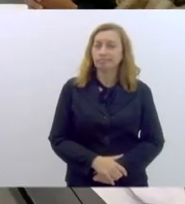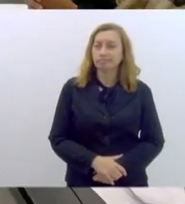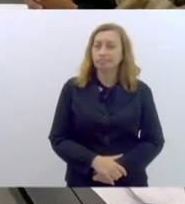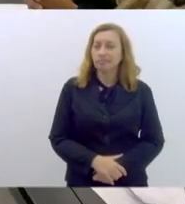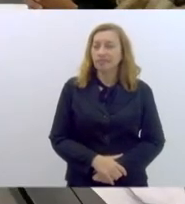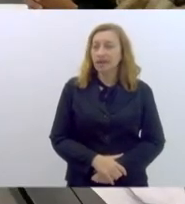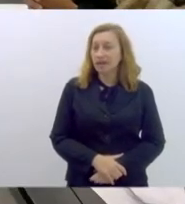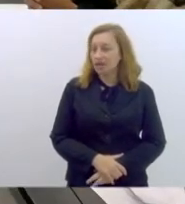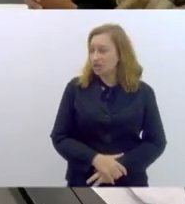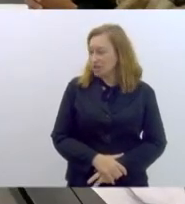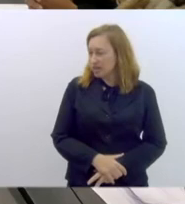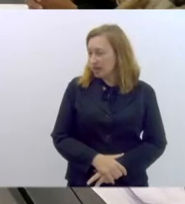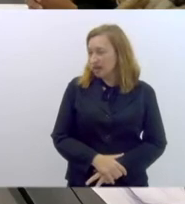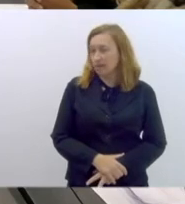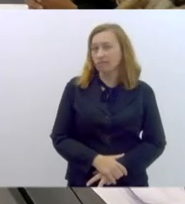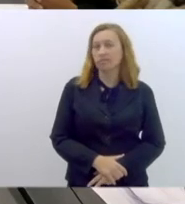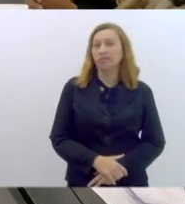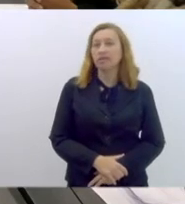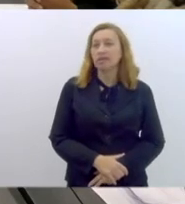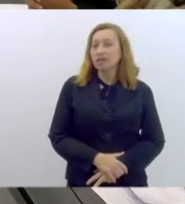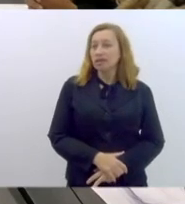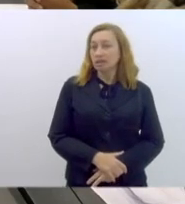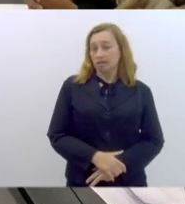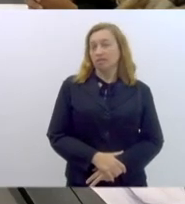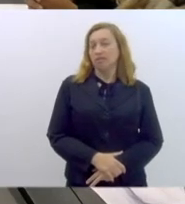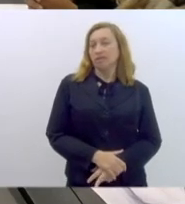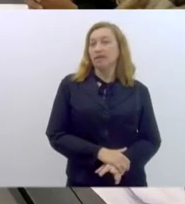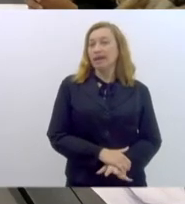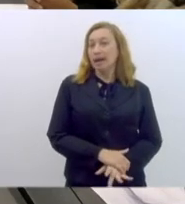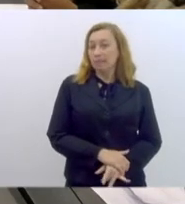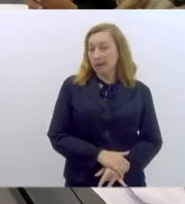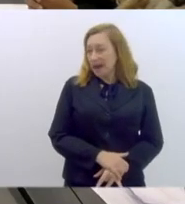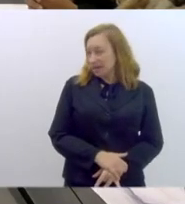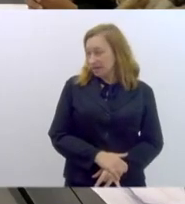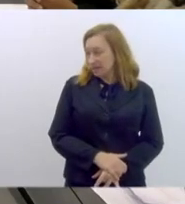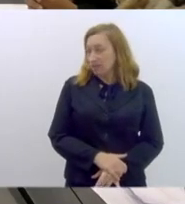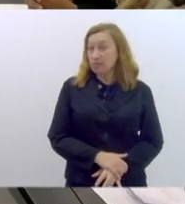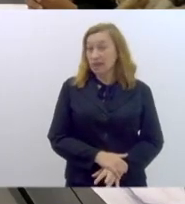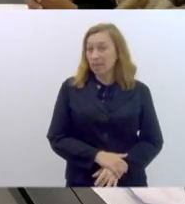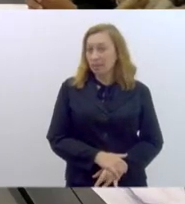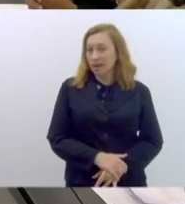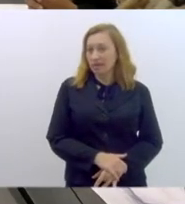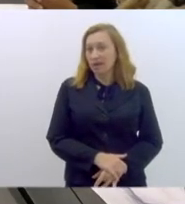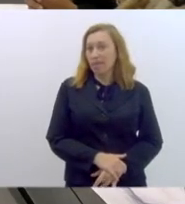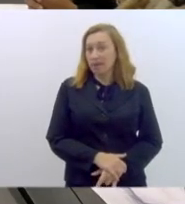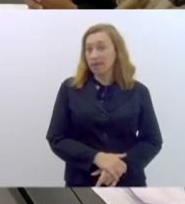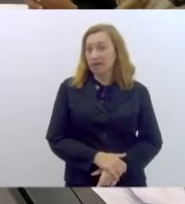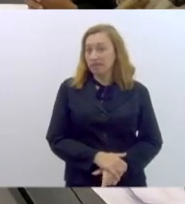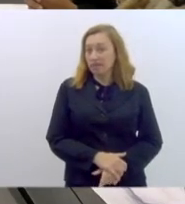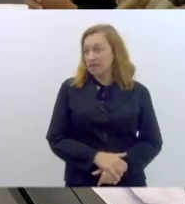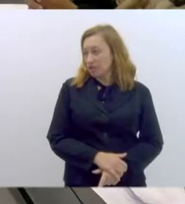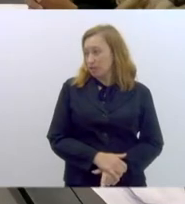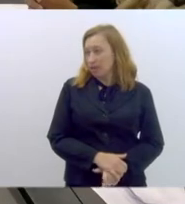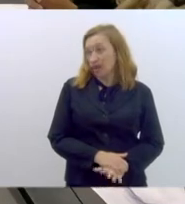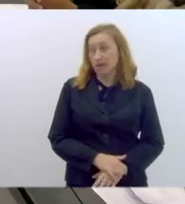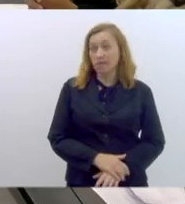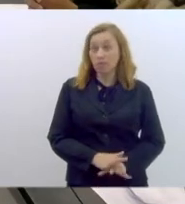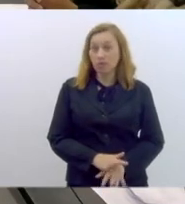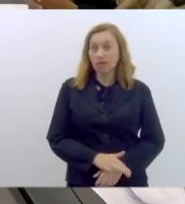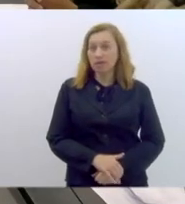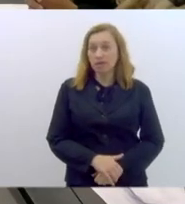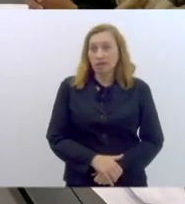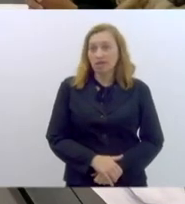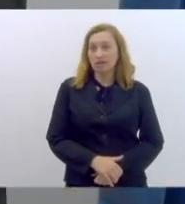Quanto à academia, antes da prática da